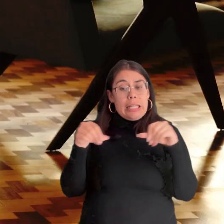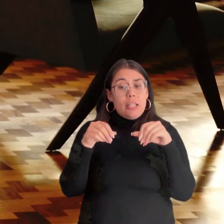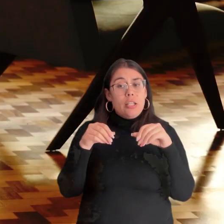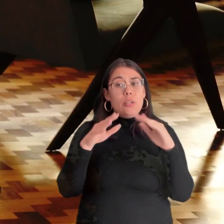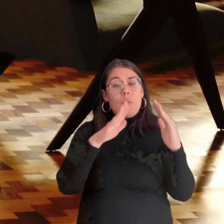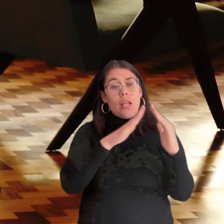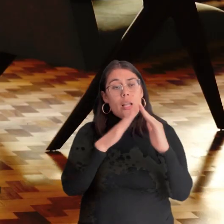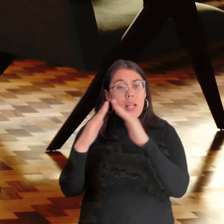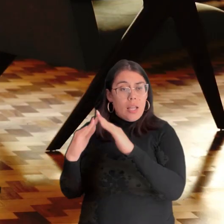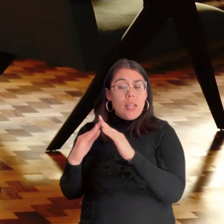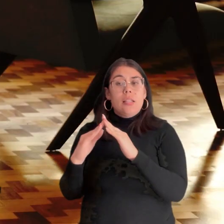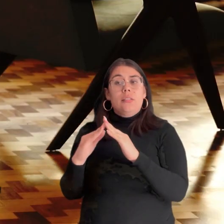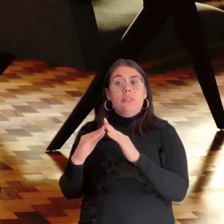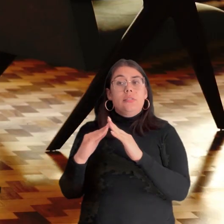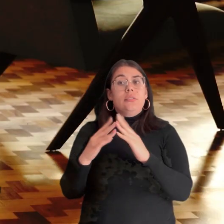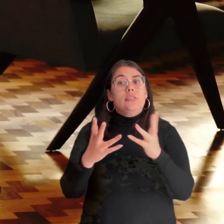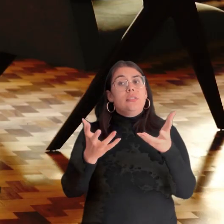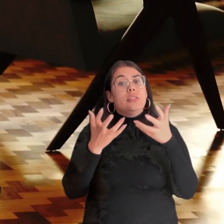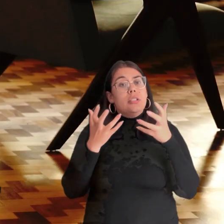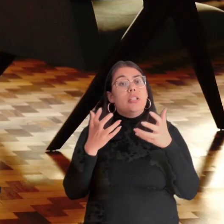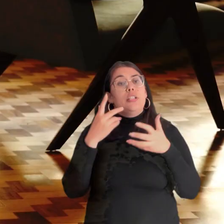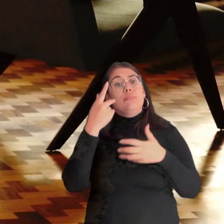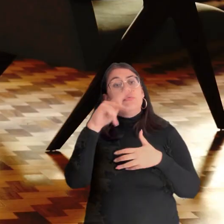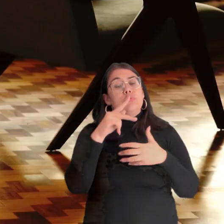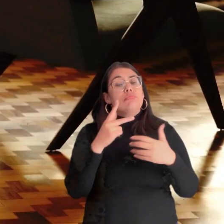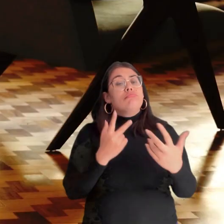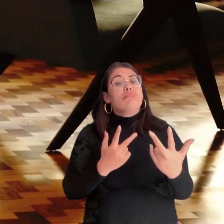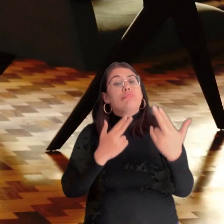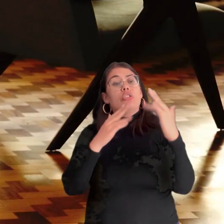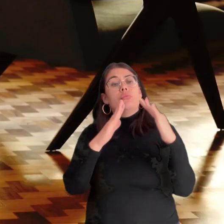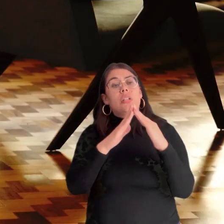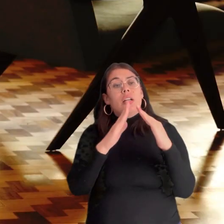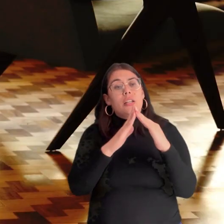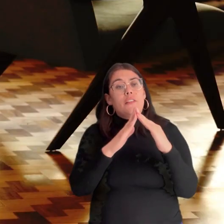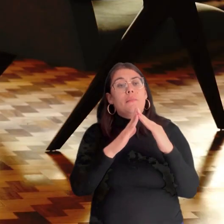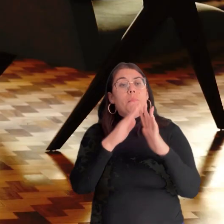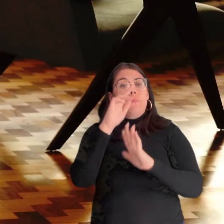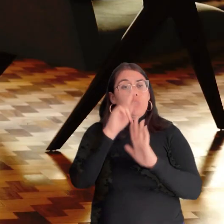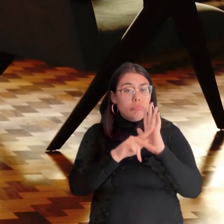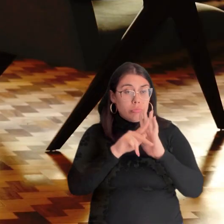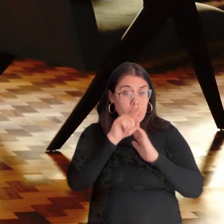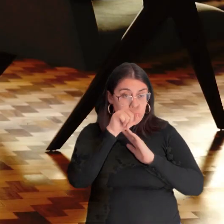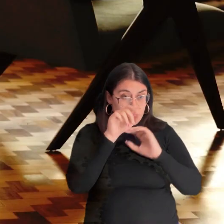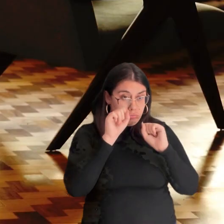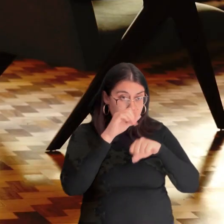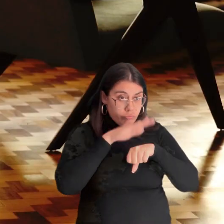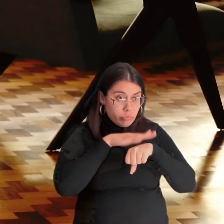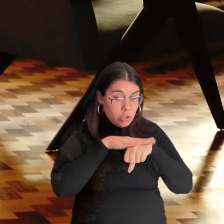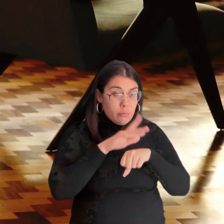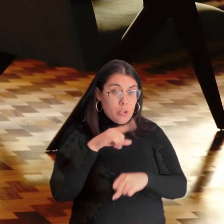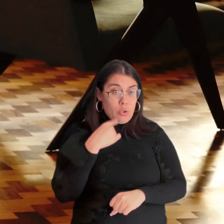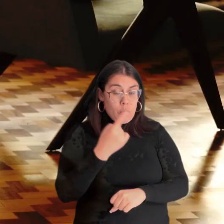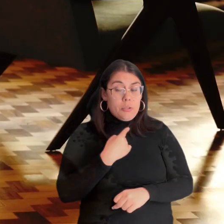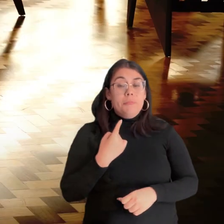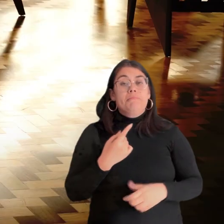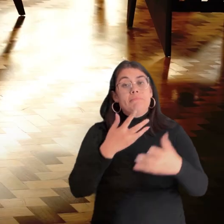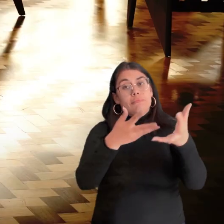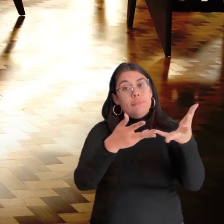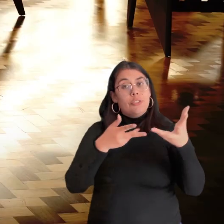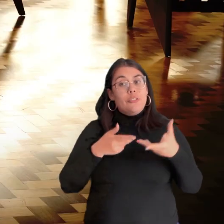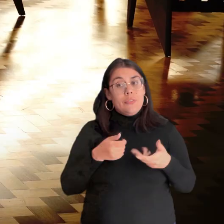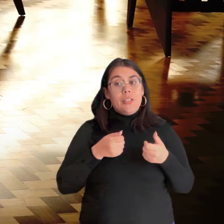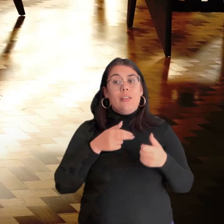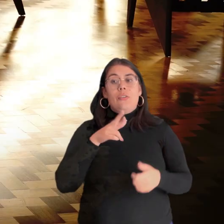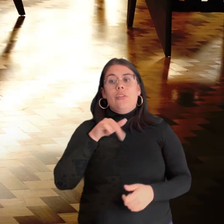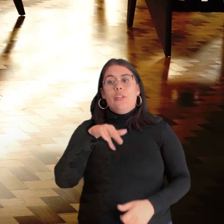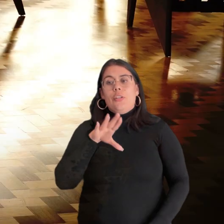casa. Gostaríamos de fazer o projeto com você. E convidaram o Rino para fazer o projeto da casa. Isso foi